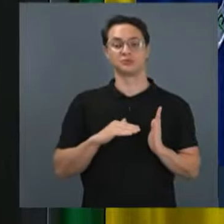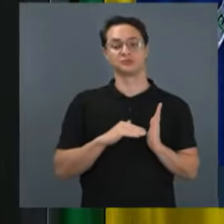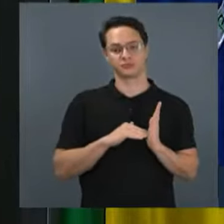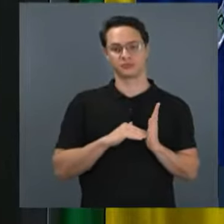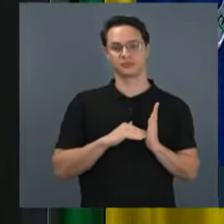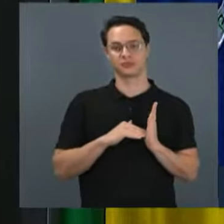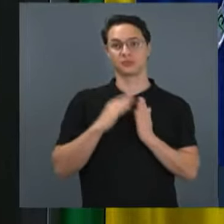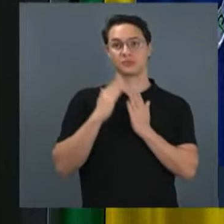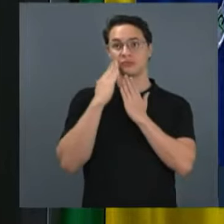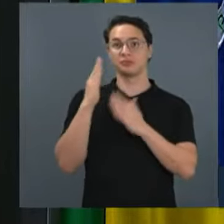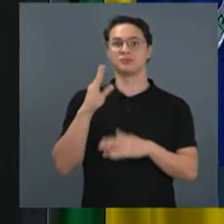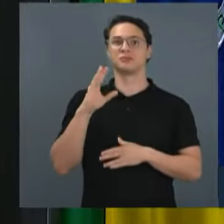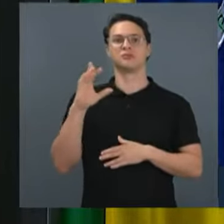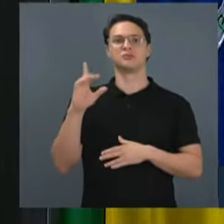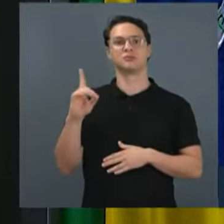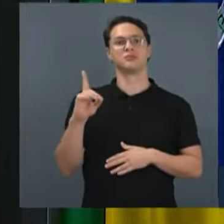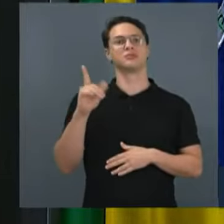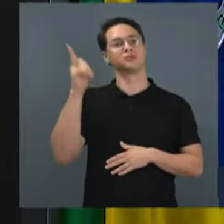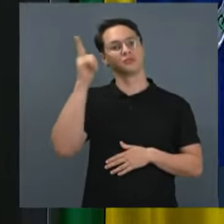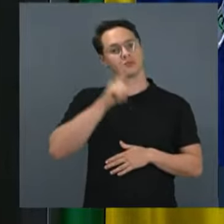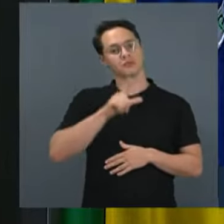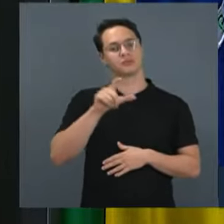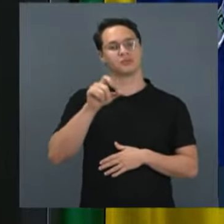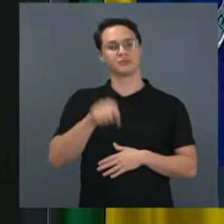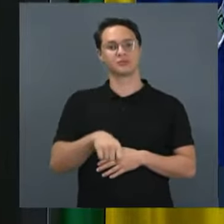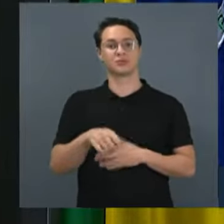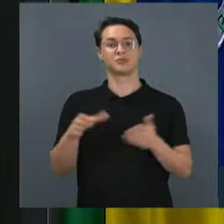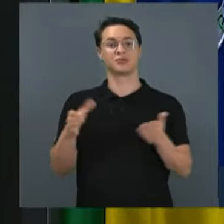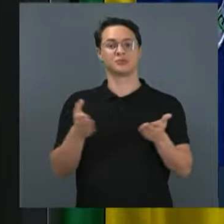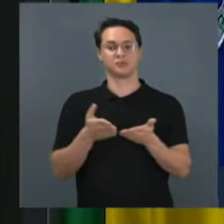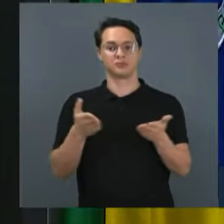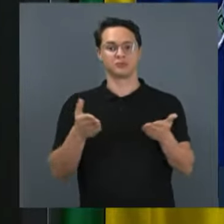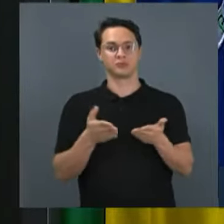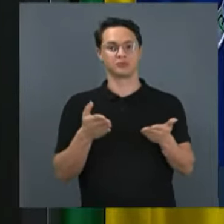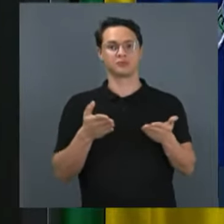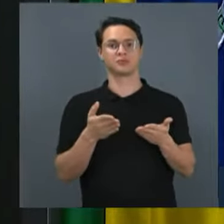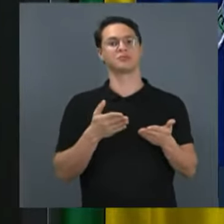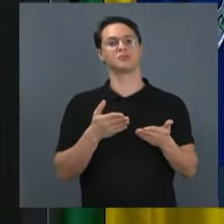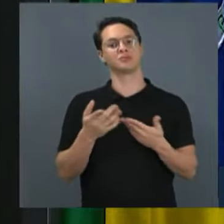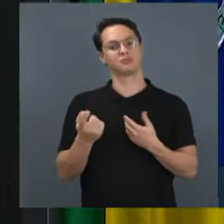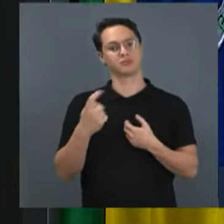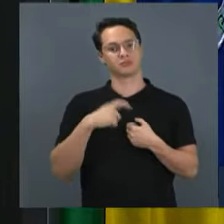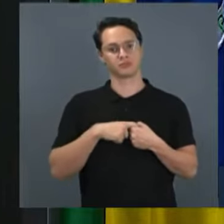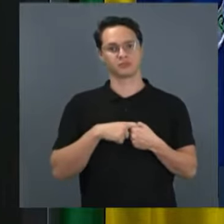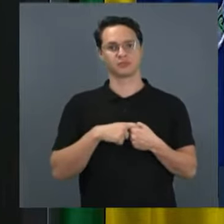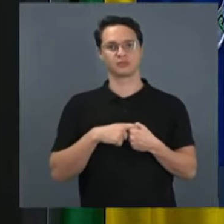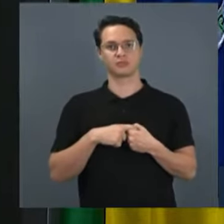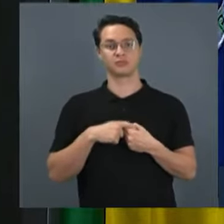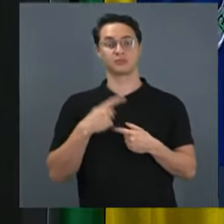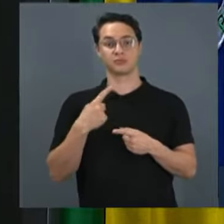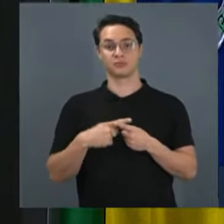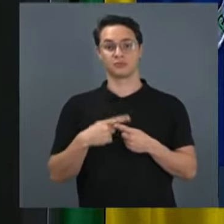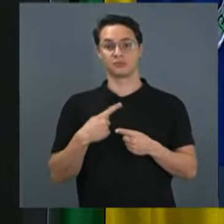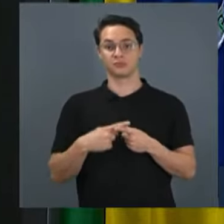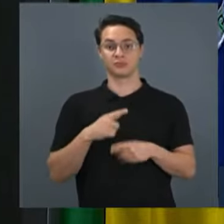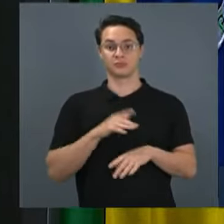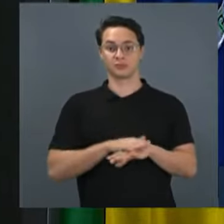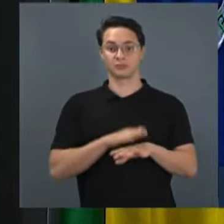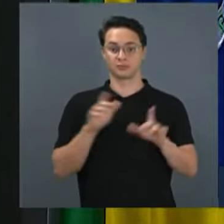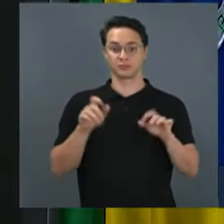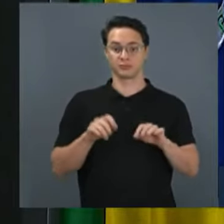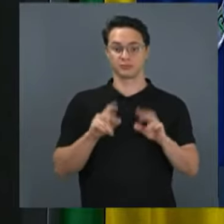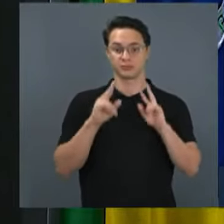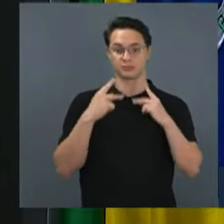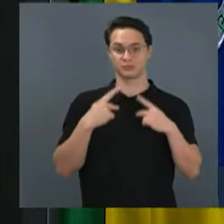a Deus, consegue hoje reparar, porque a capacidade do ser humano